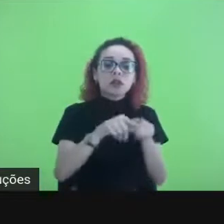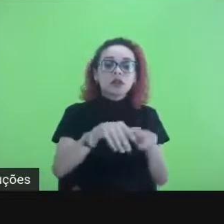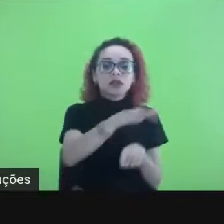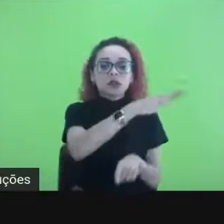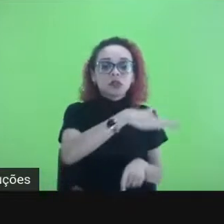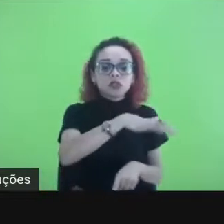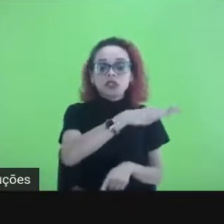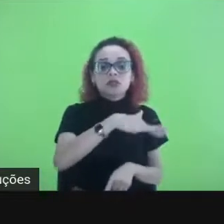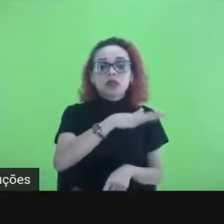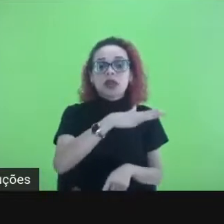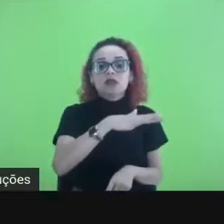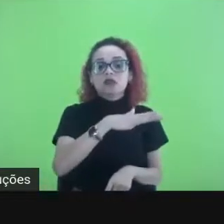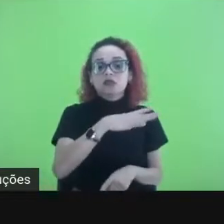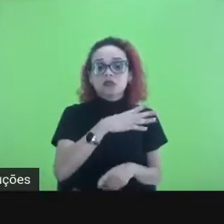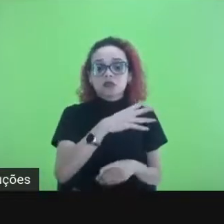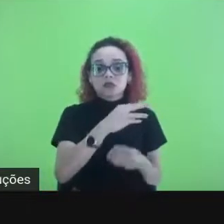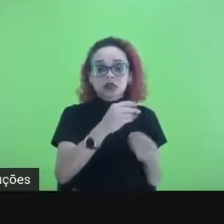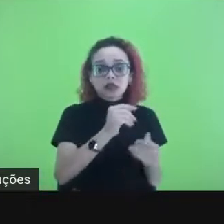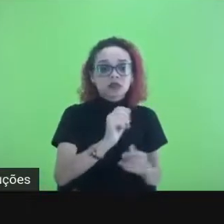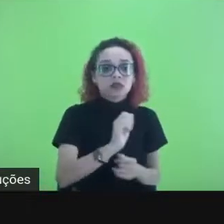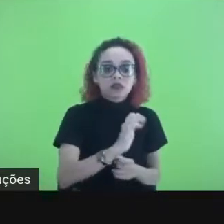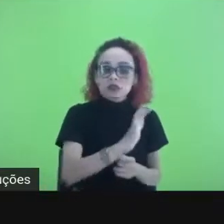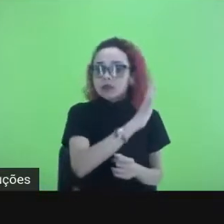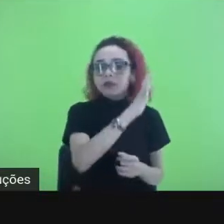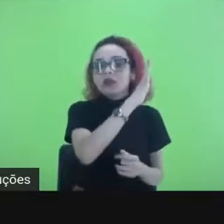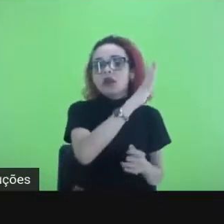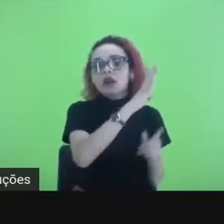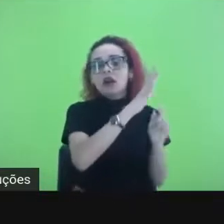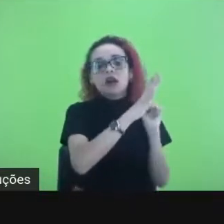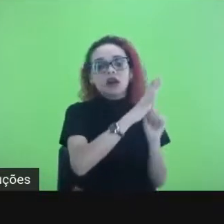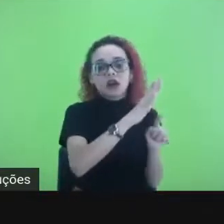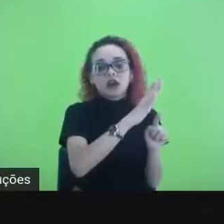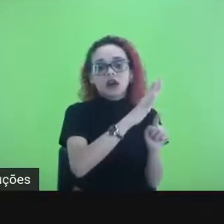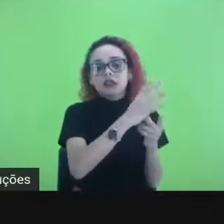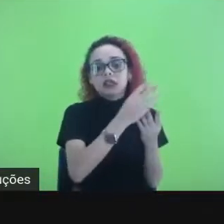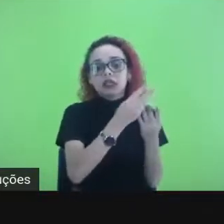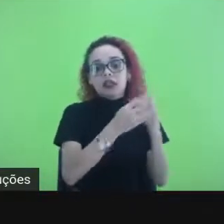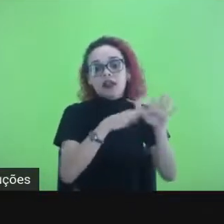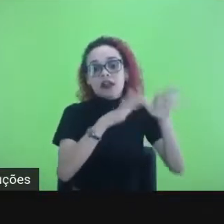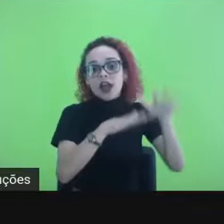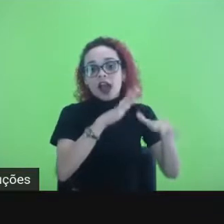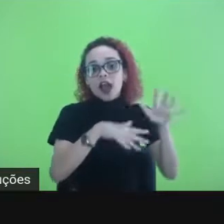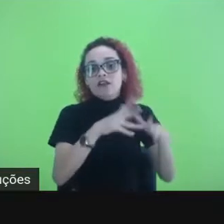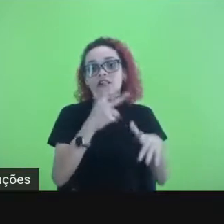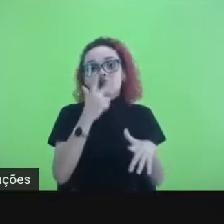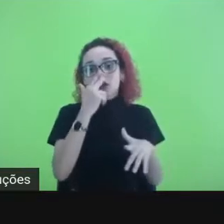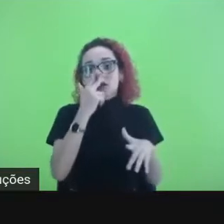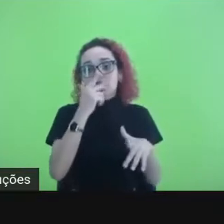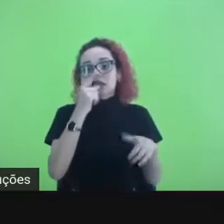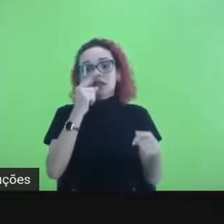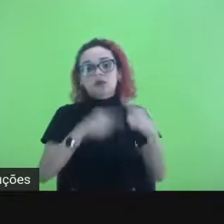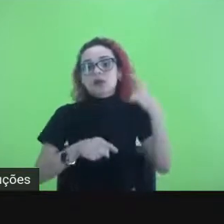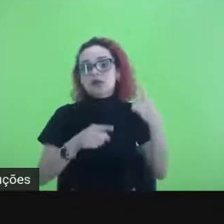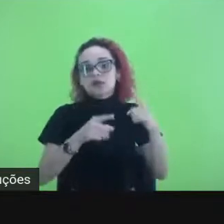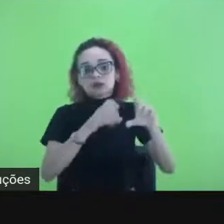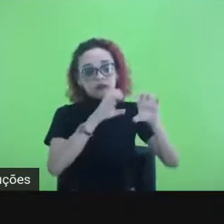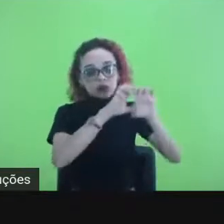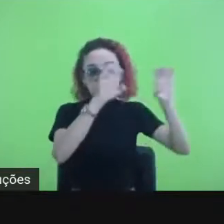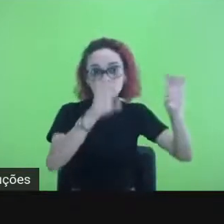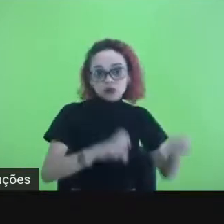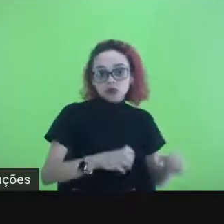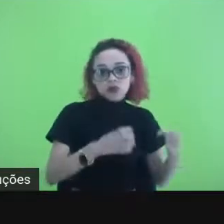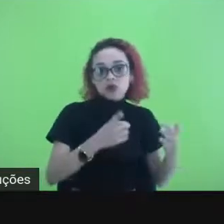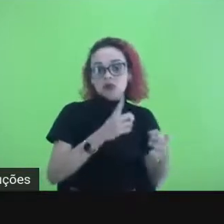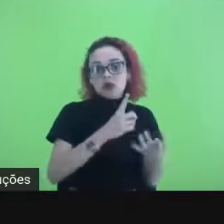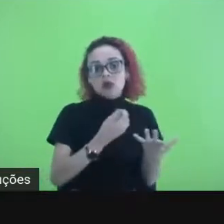são periferizados, que são, né, muitas vezes negada essa parte da infraestrutura urbana, mas que estão